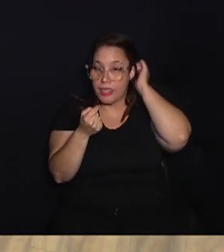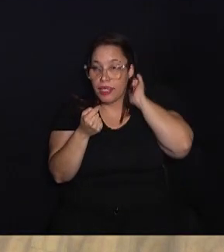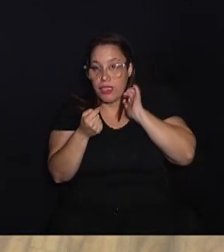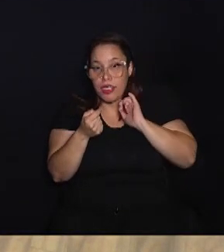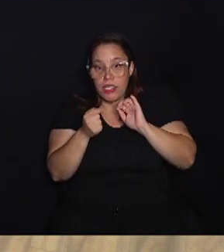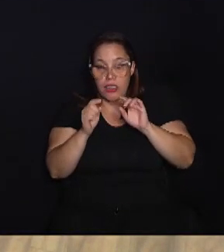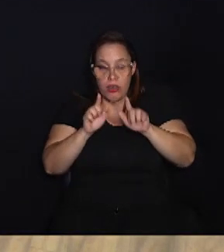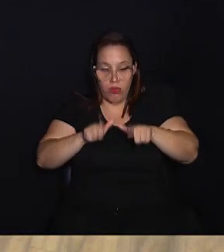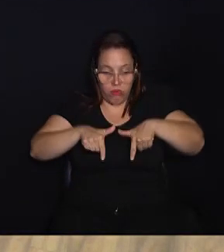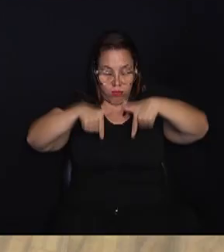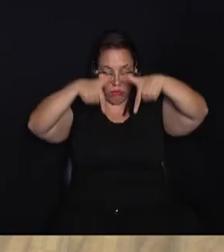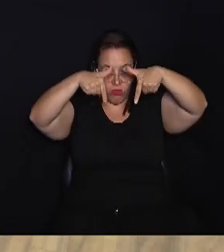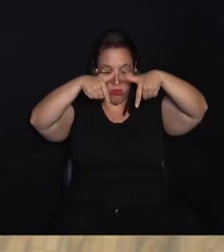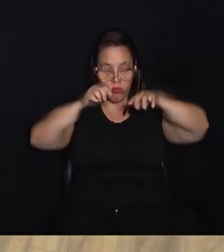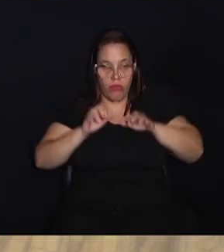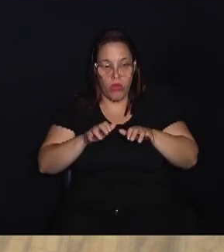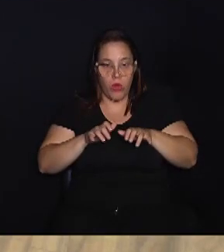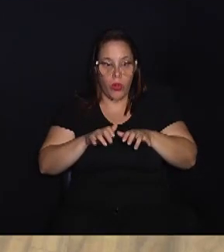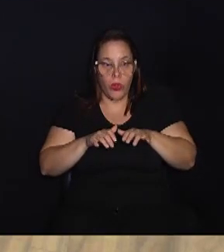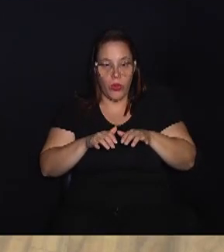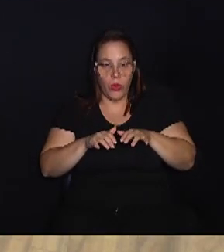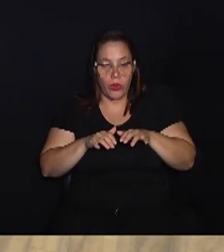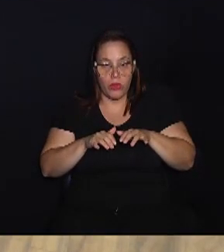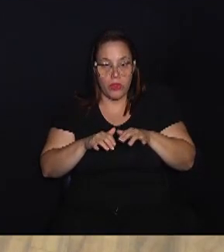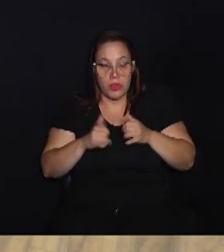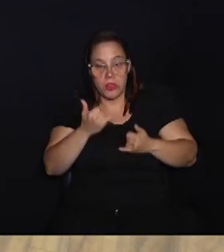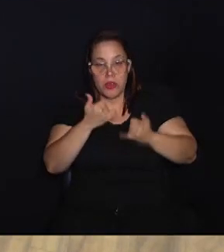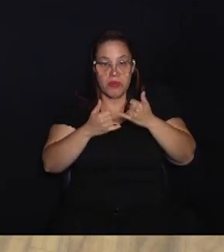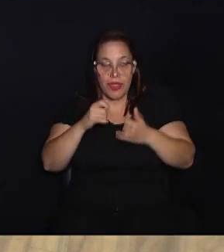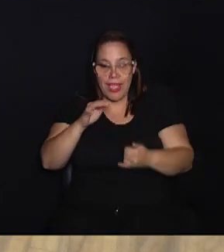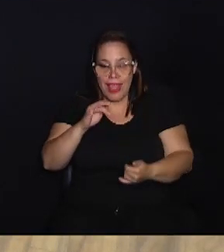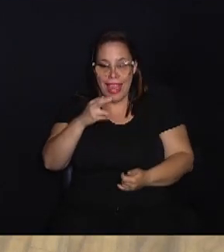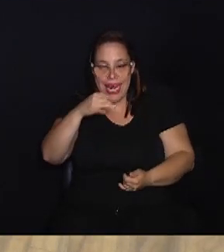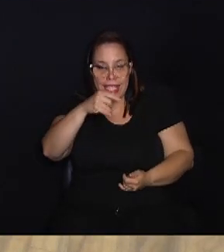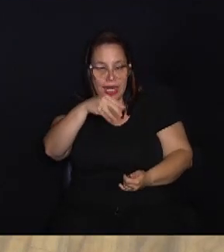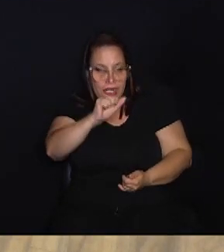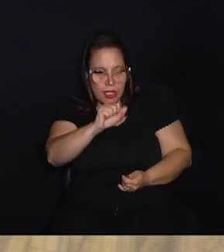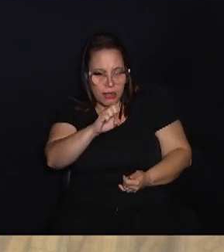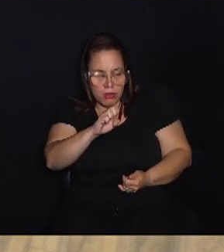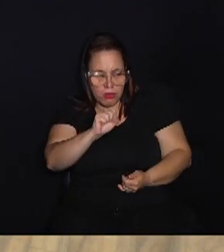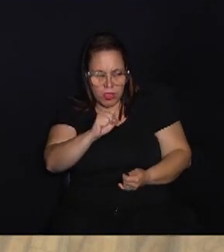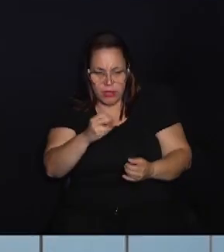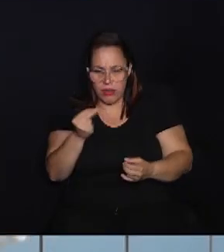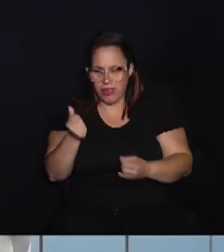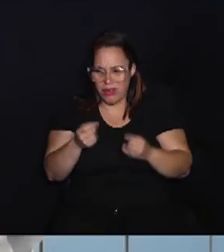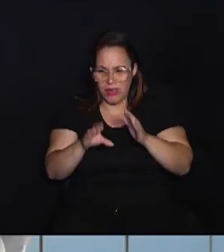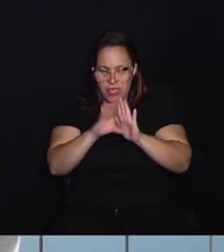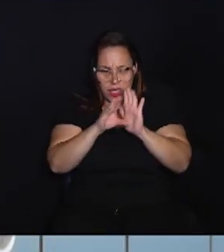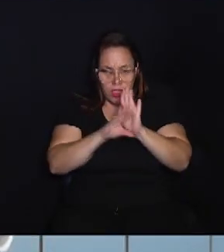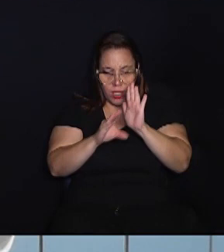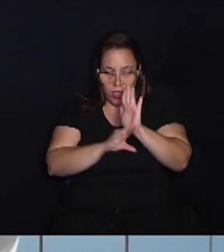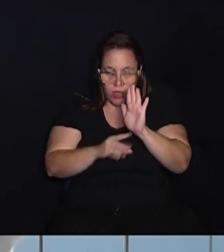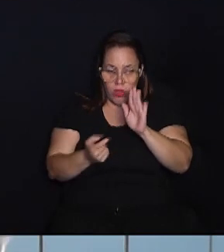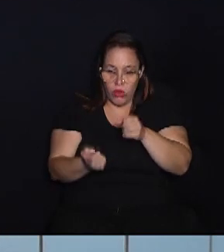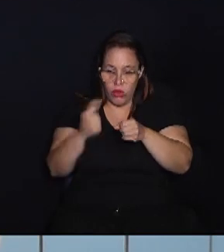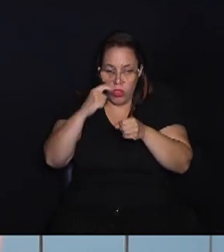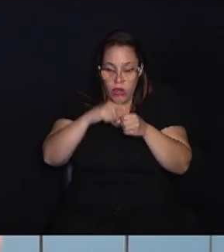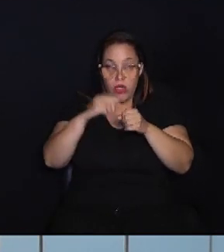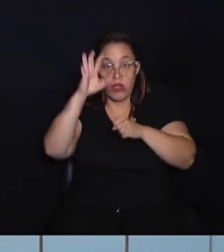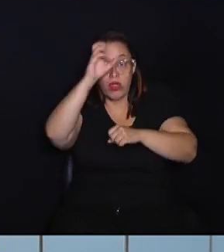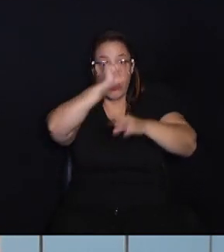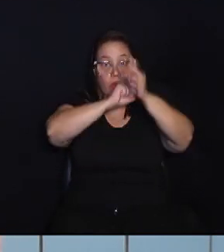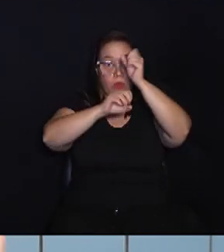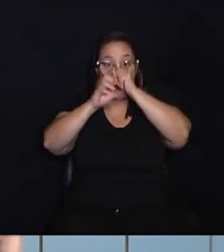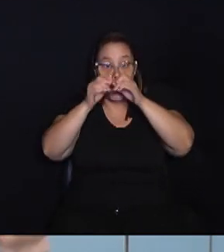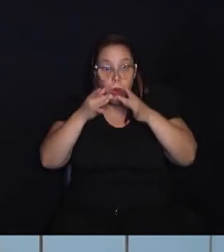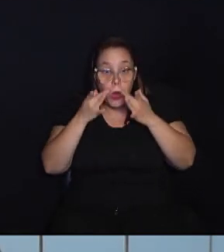da televisão com os programas infantis, Teletubbies, né? Eram vários programas voltados para prender a atenção